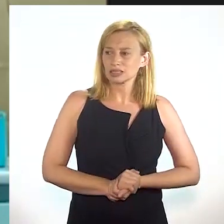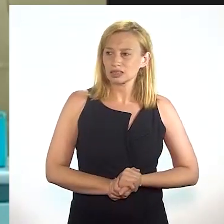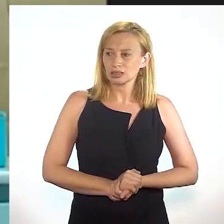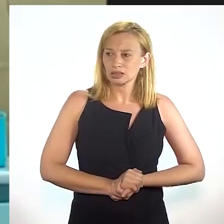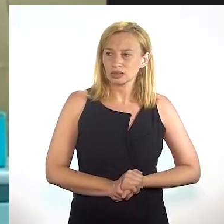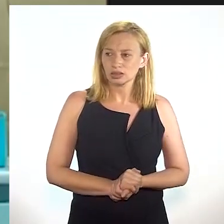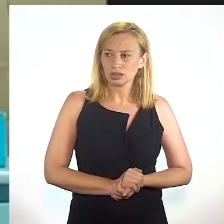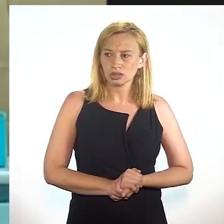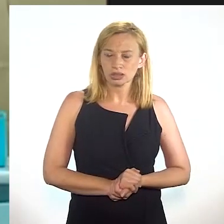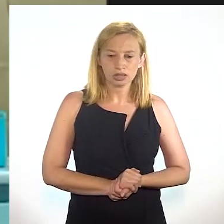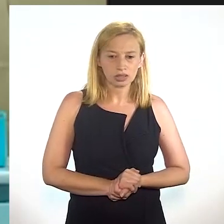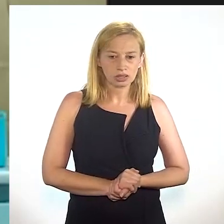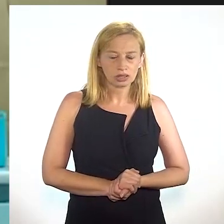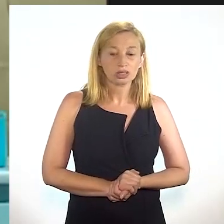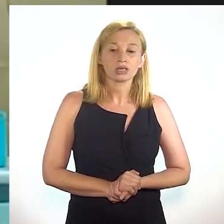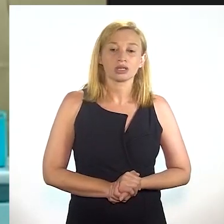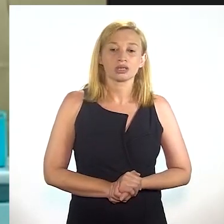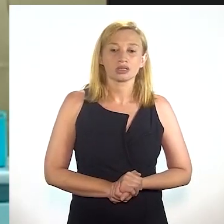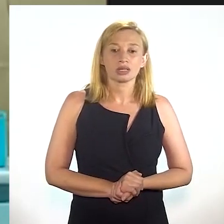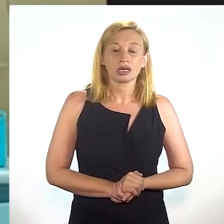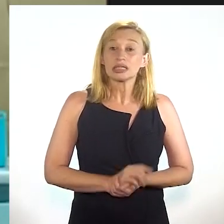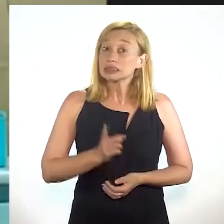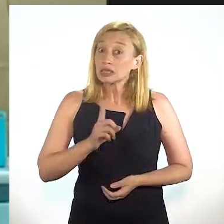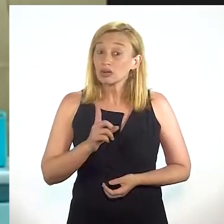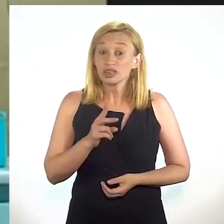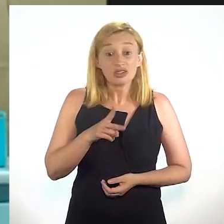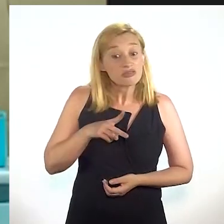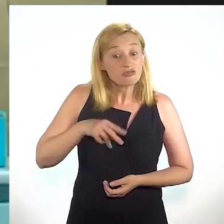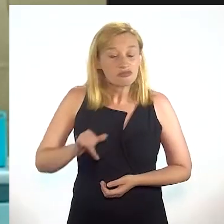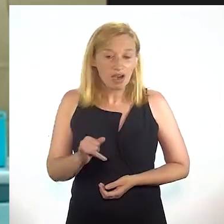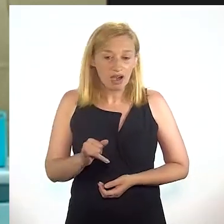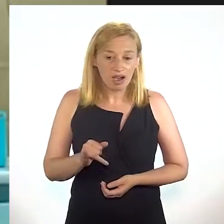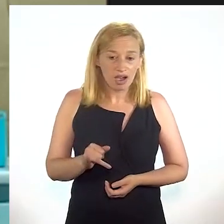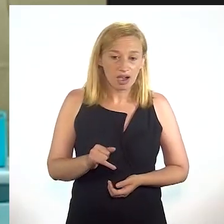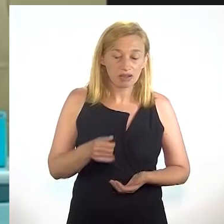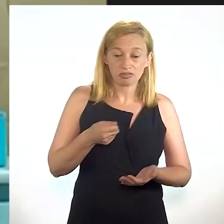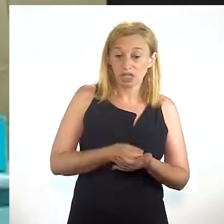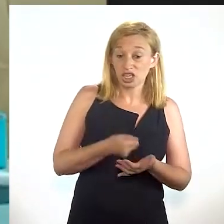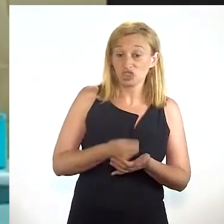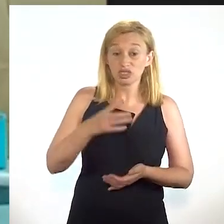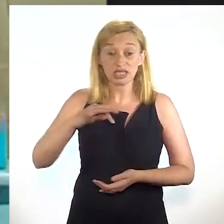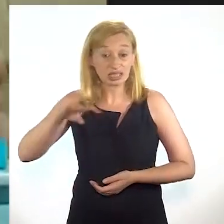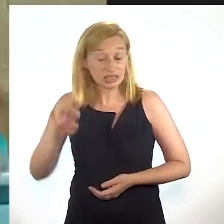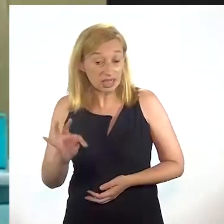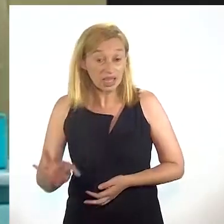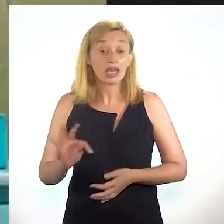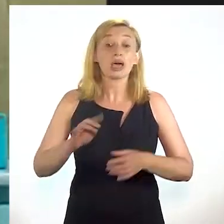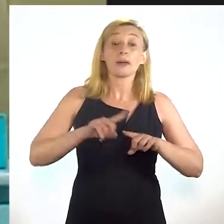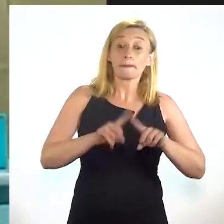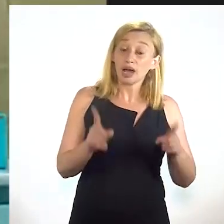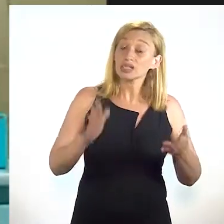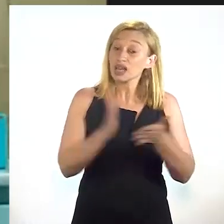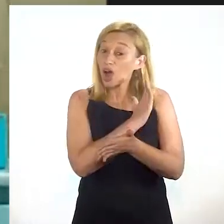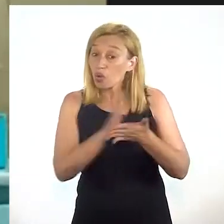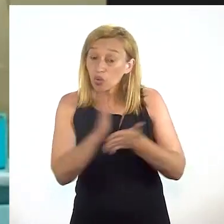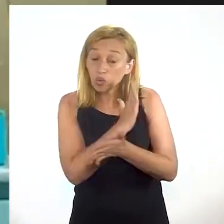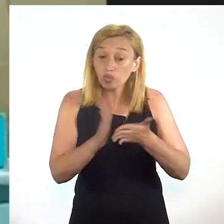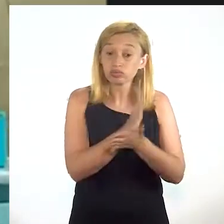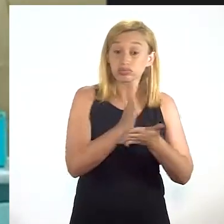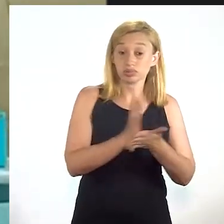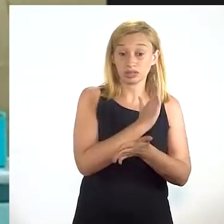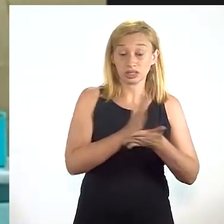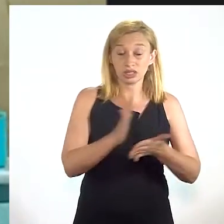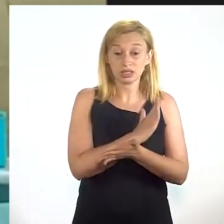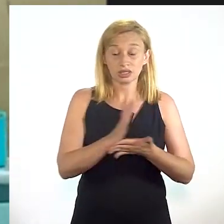senti segura. Então, o que eu penso que é preciso? Não que a gente vá se submeter a um regime